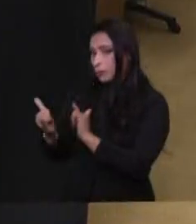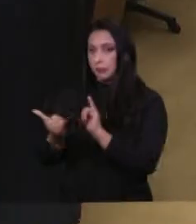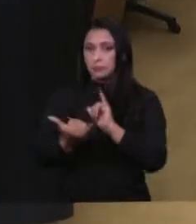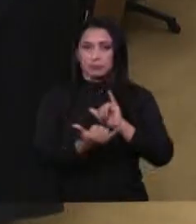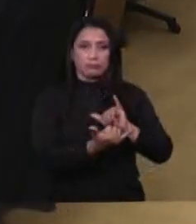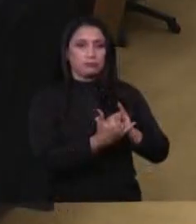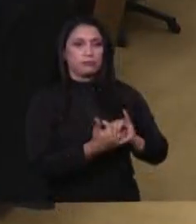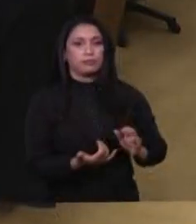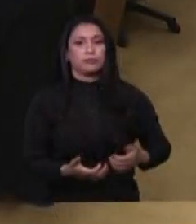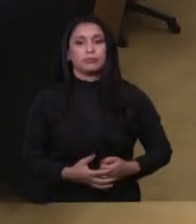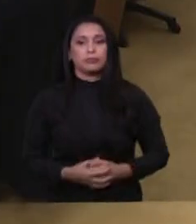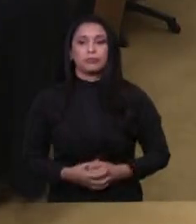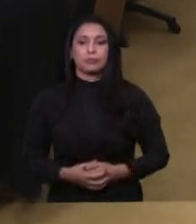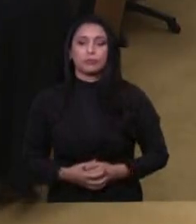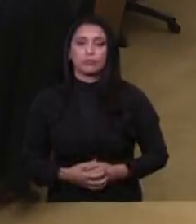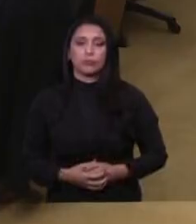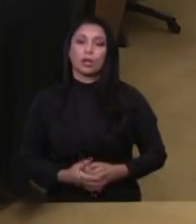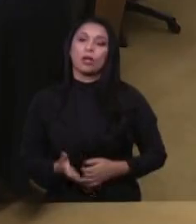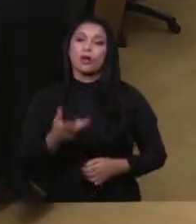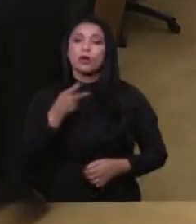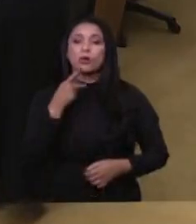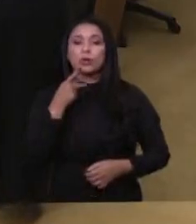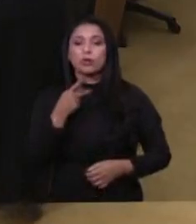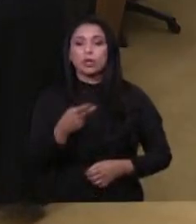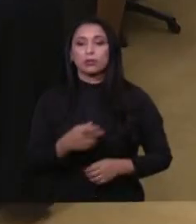O que eu quero dizer é que